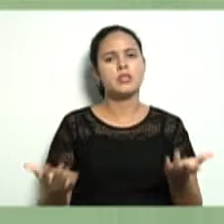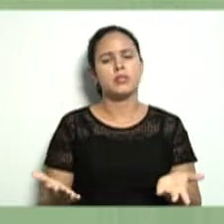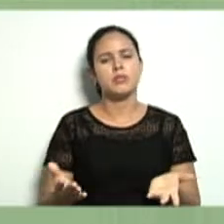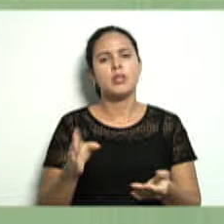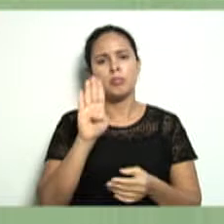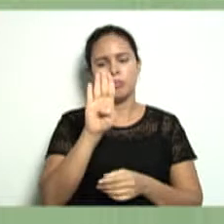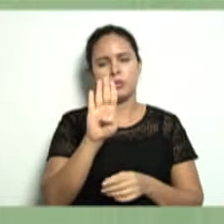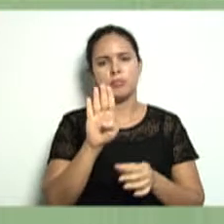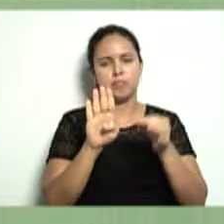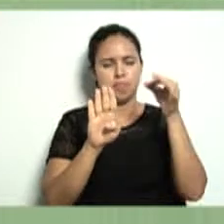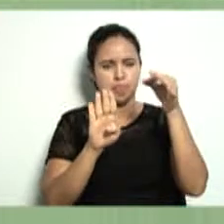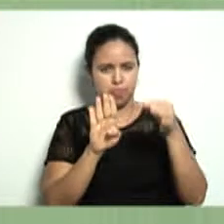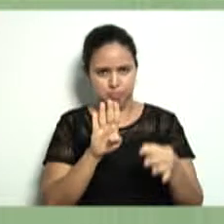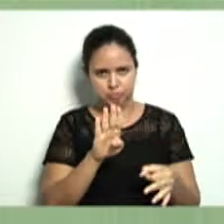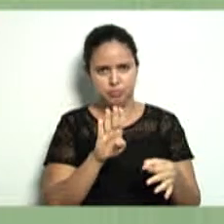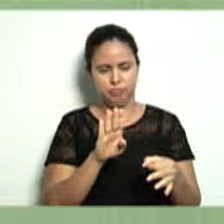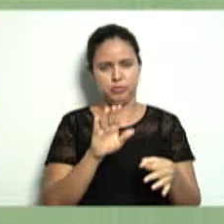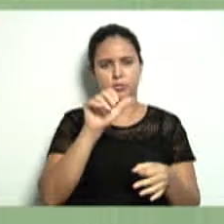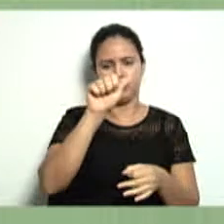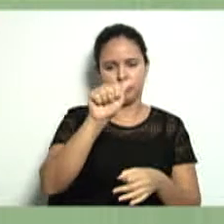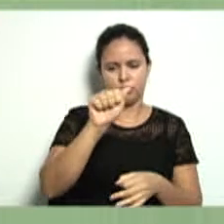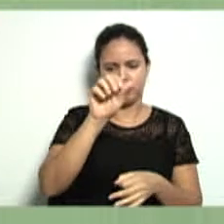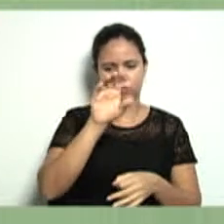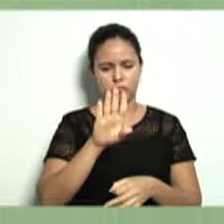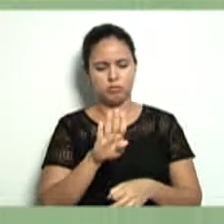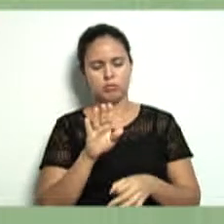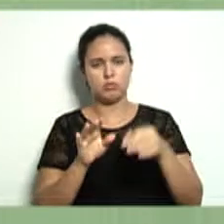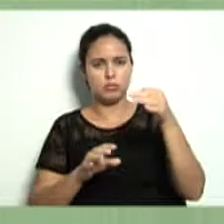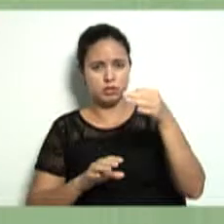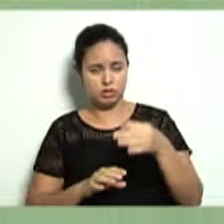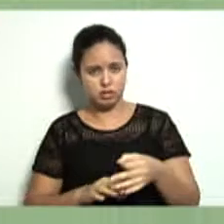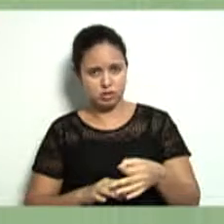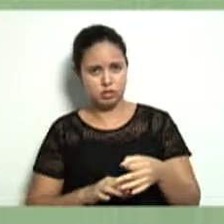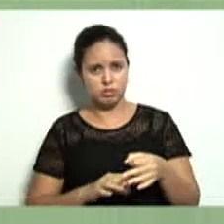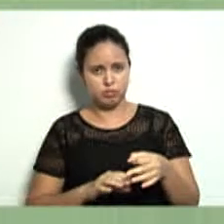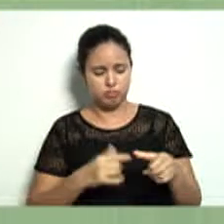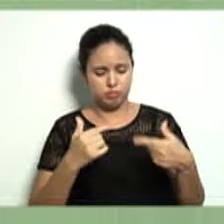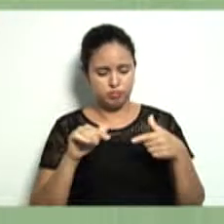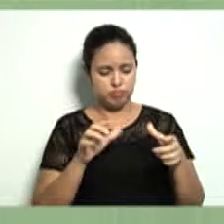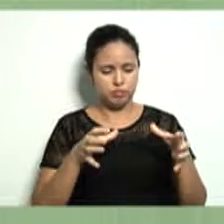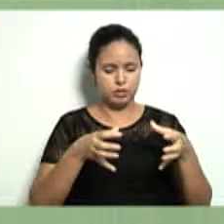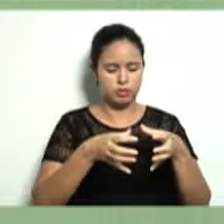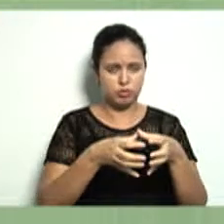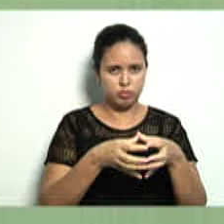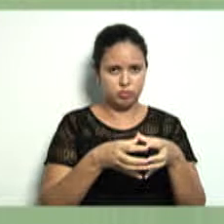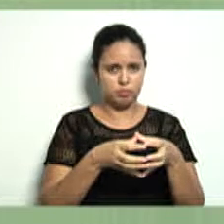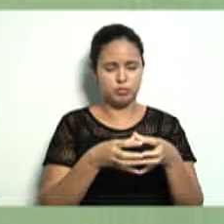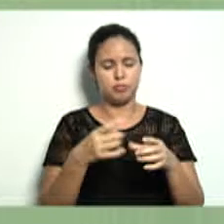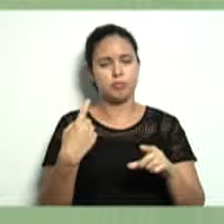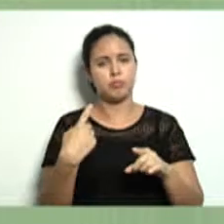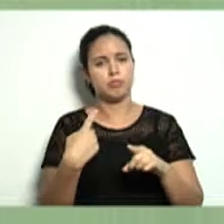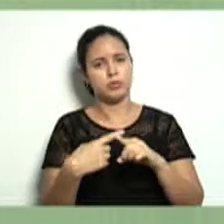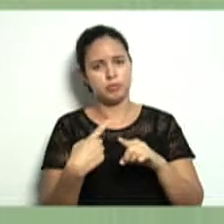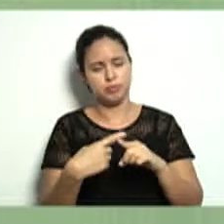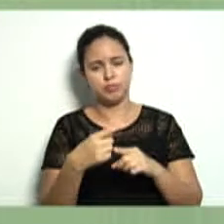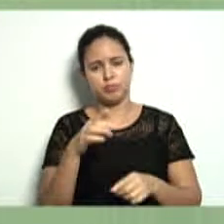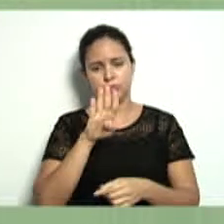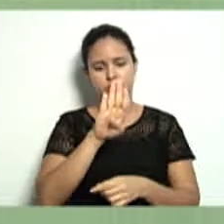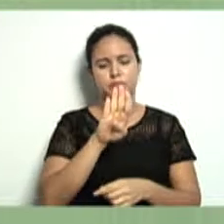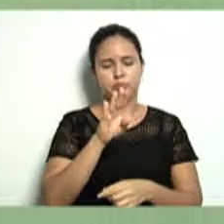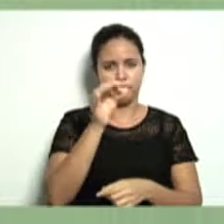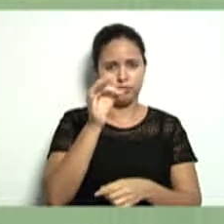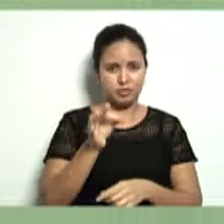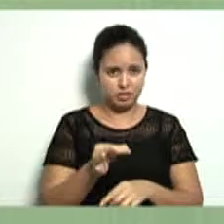alternativa também é uma vantagem de se trabalhar em equipe. Então, a gente não marca ela porque a gente